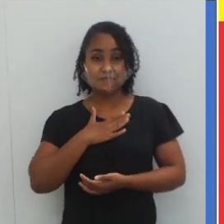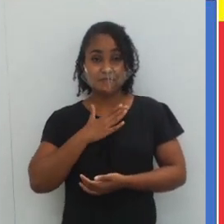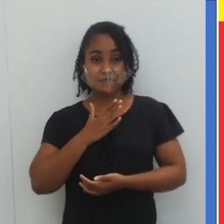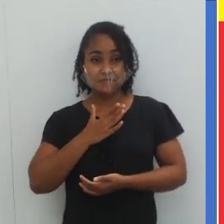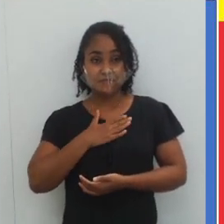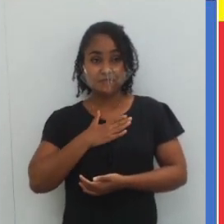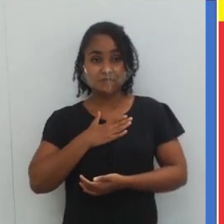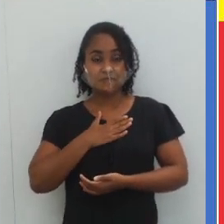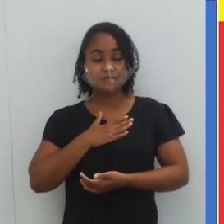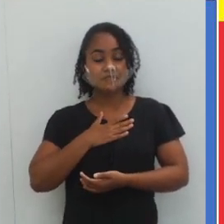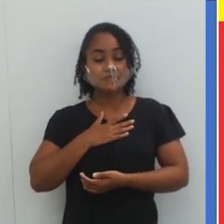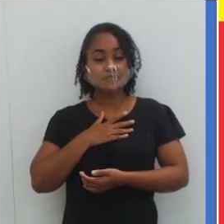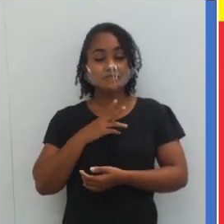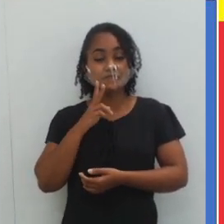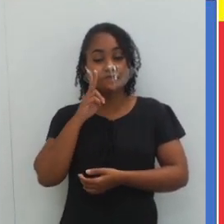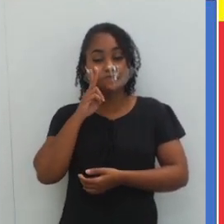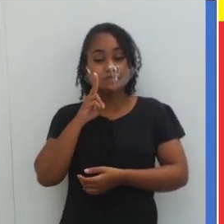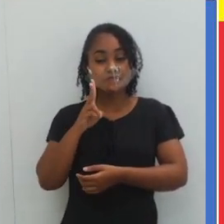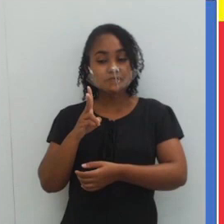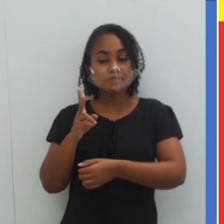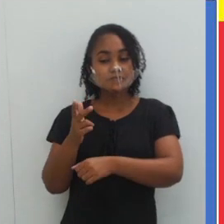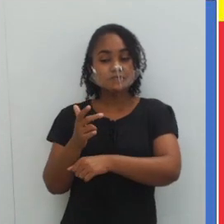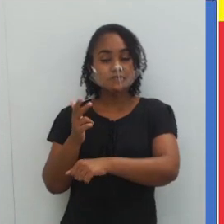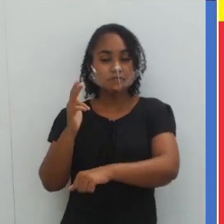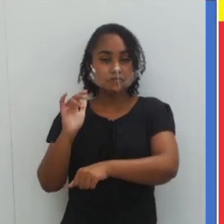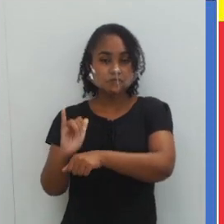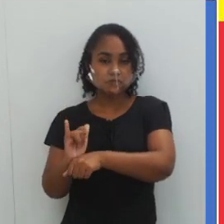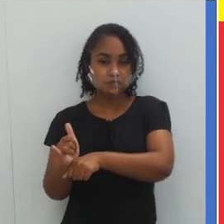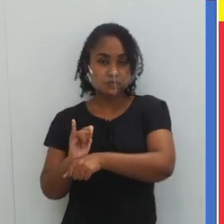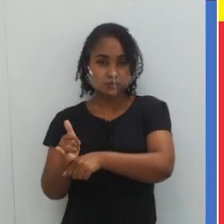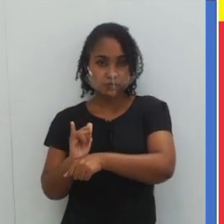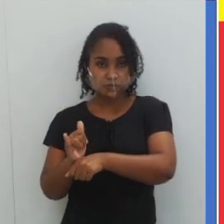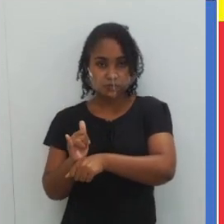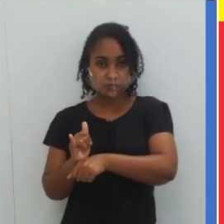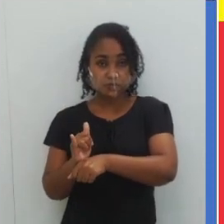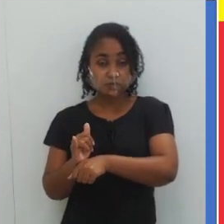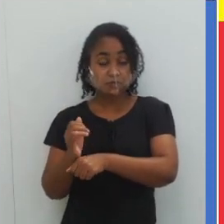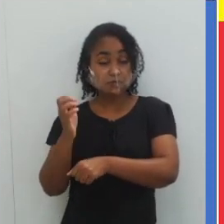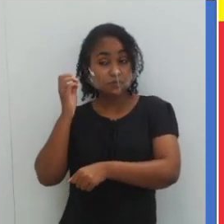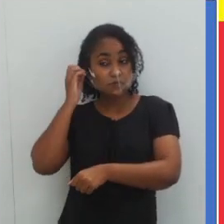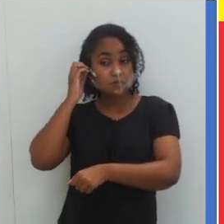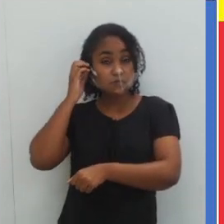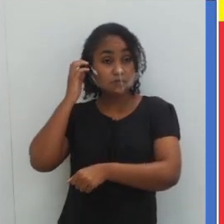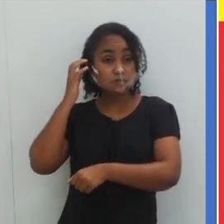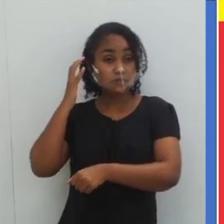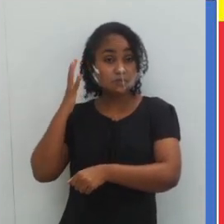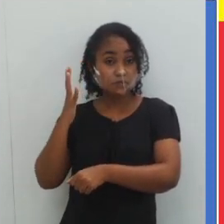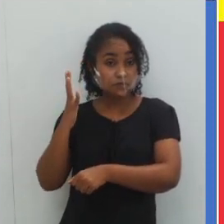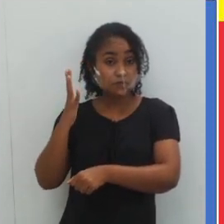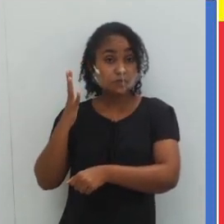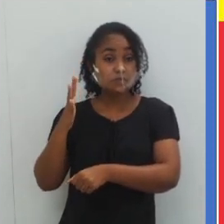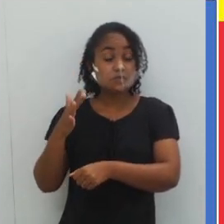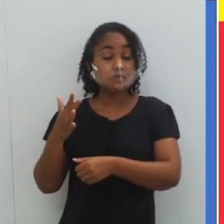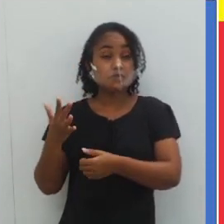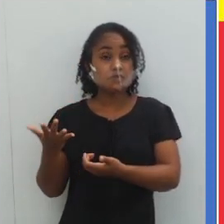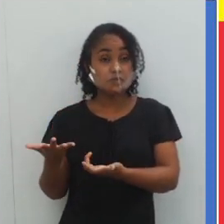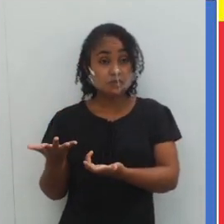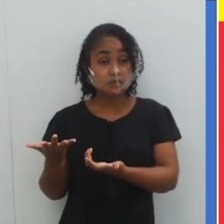was watching YouTube on my cell phone. Eu estava assistindo o YouTube no meu